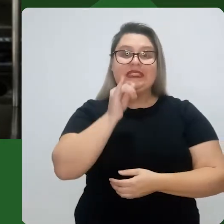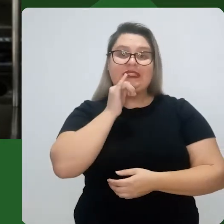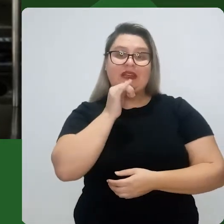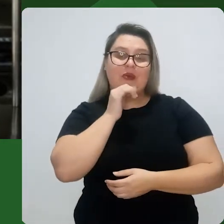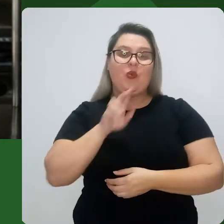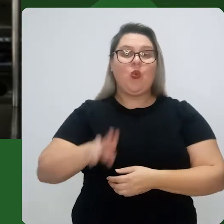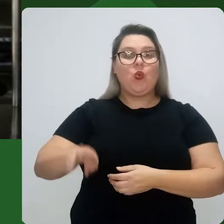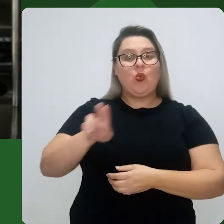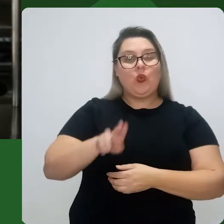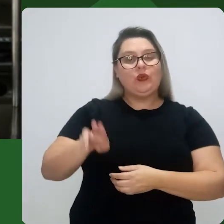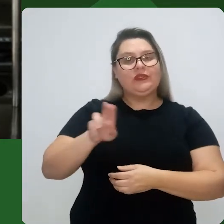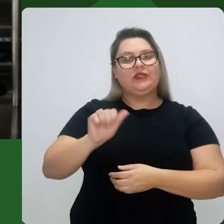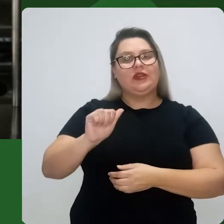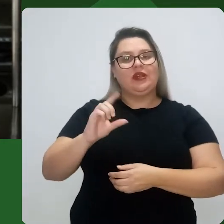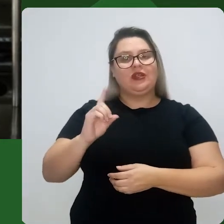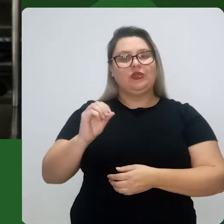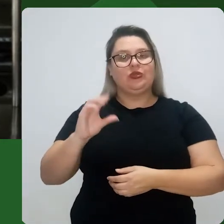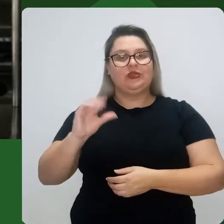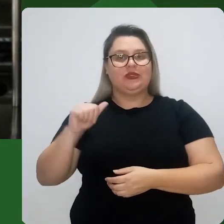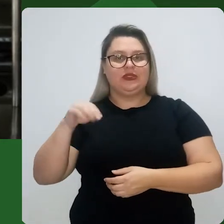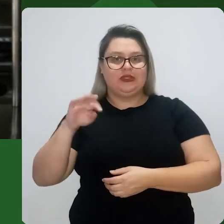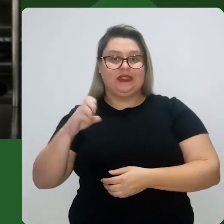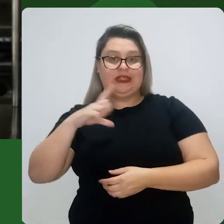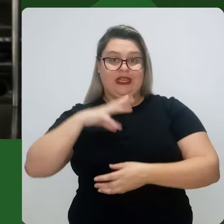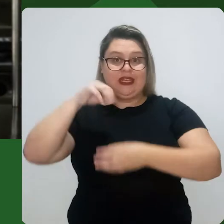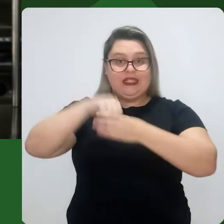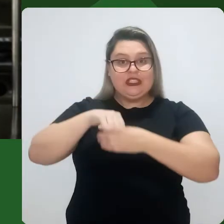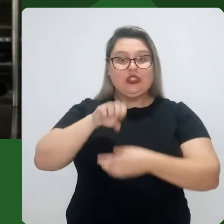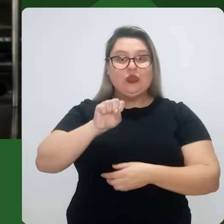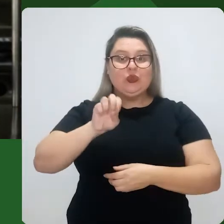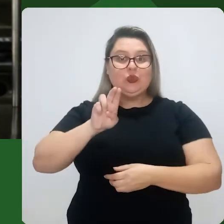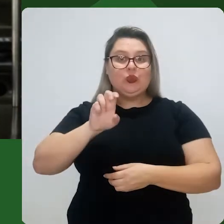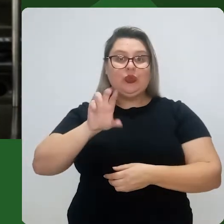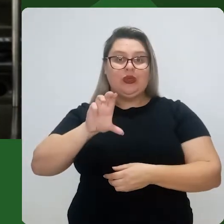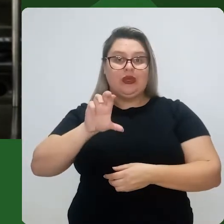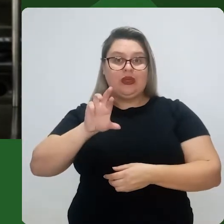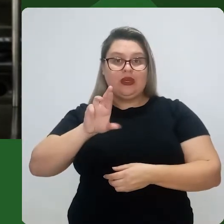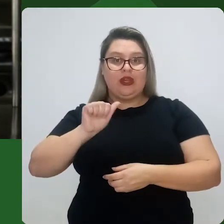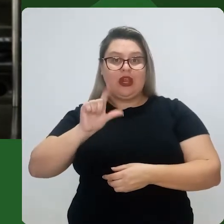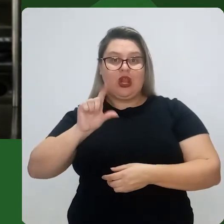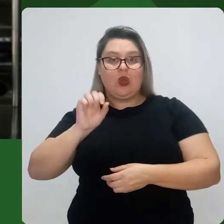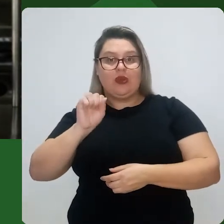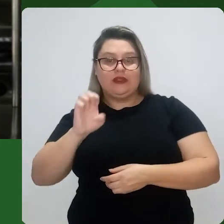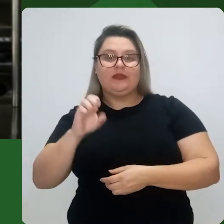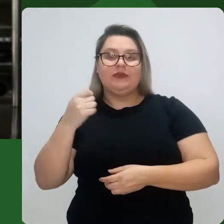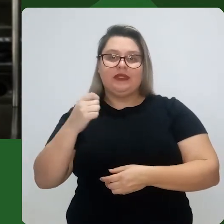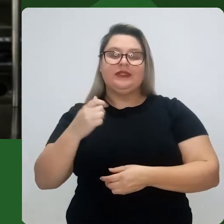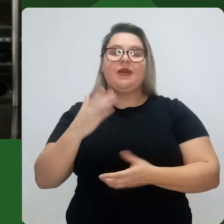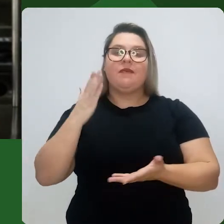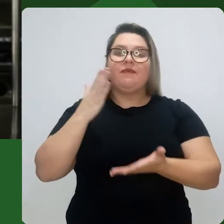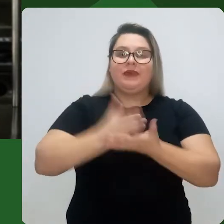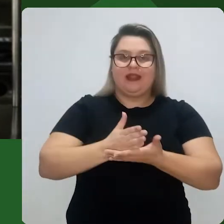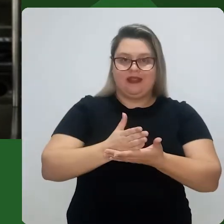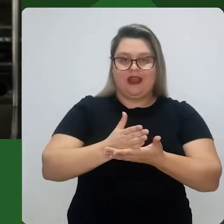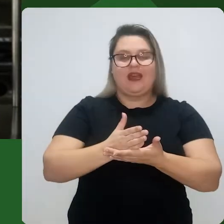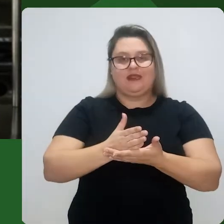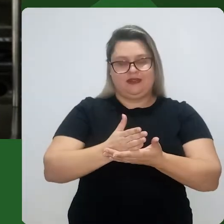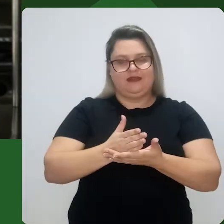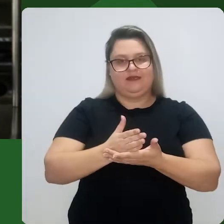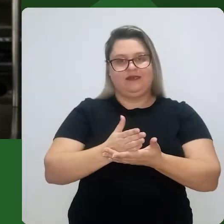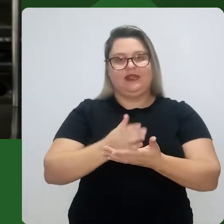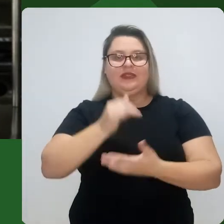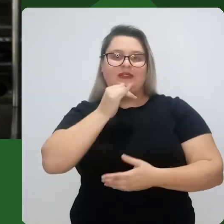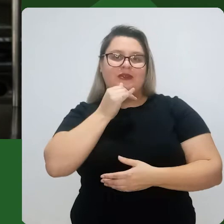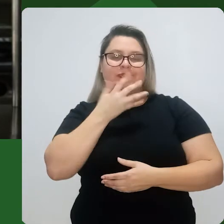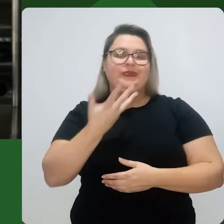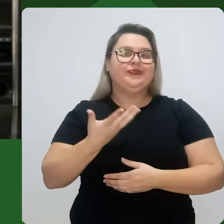se usa um adoçante à base de sucralose, utiliza-se mais ou menos o equivalente à metade em medidas caseiras da quantidade que